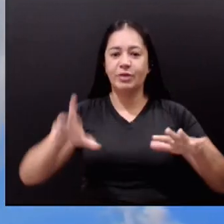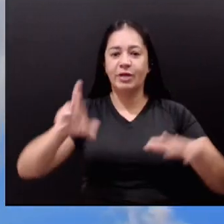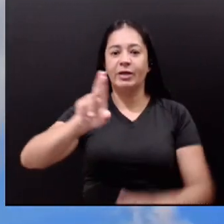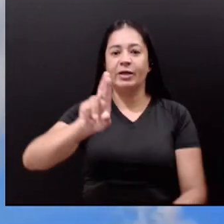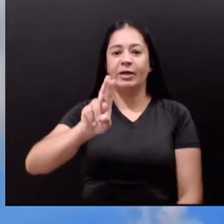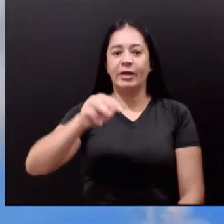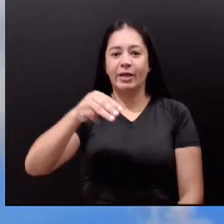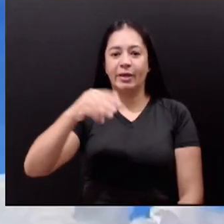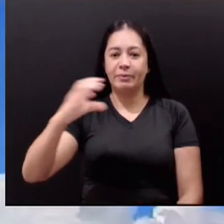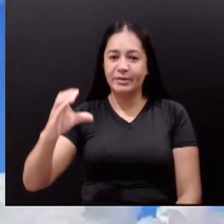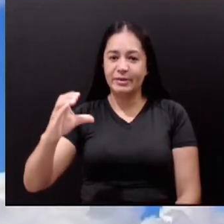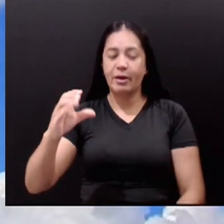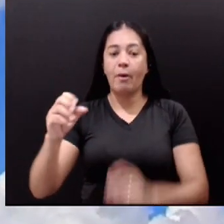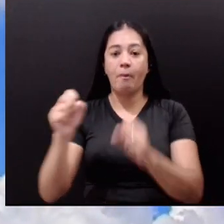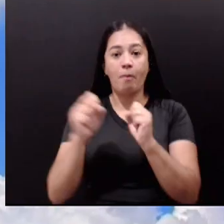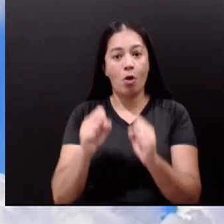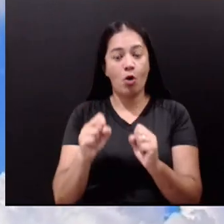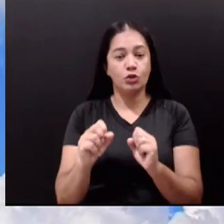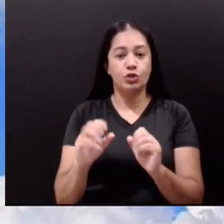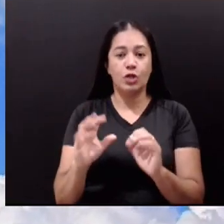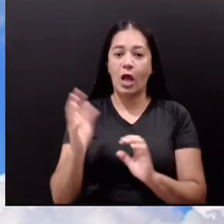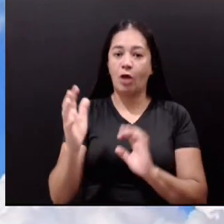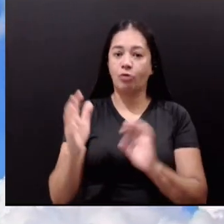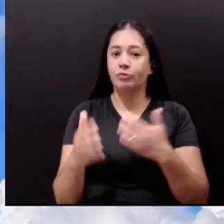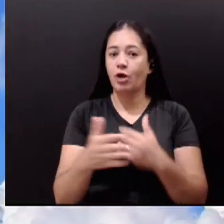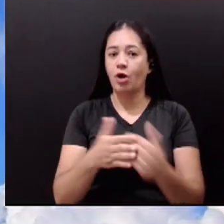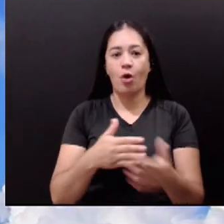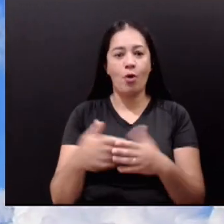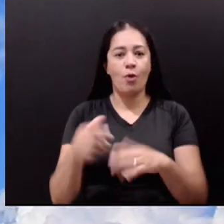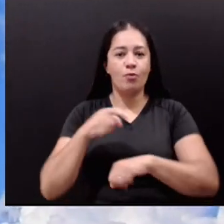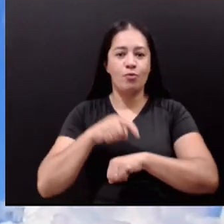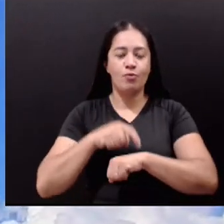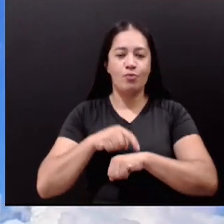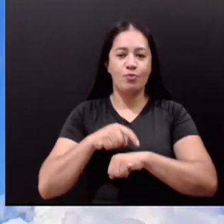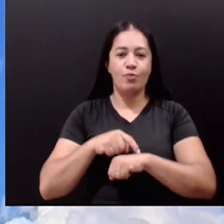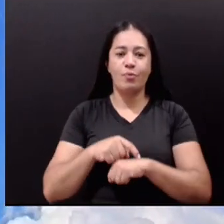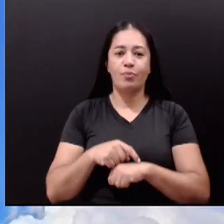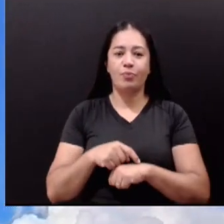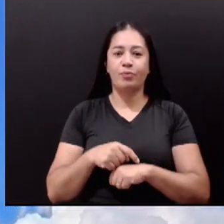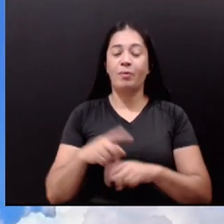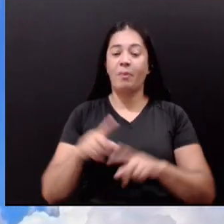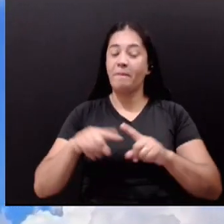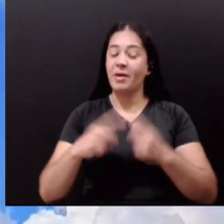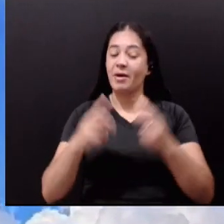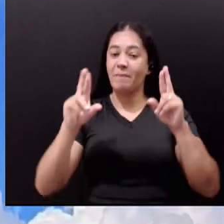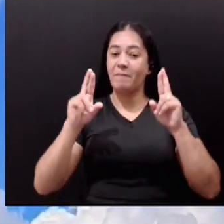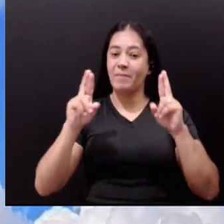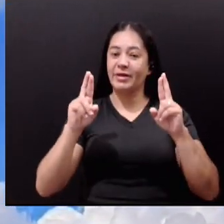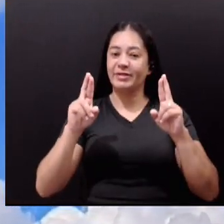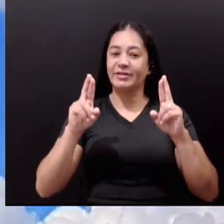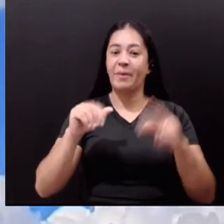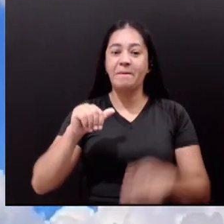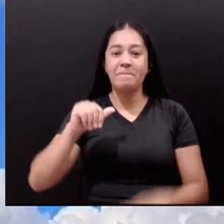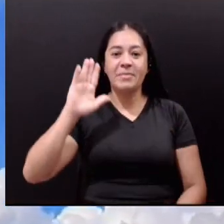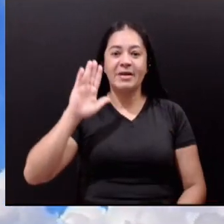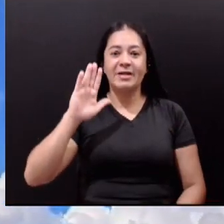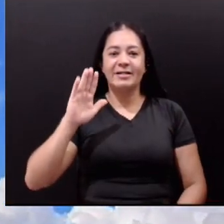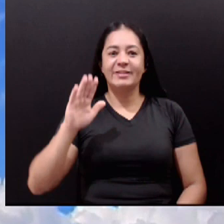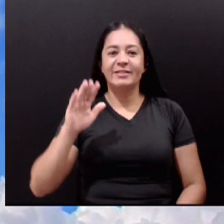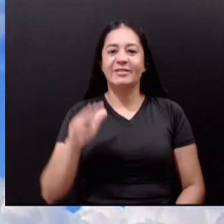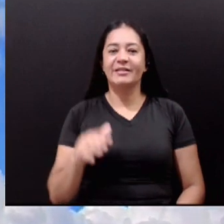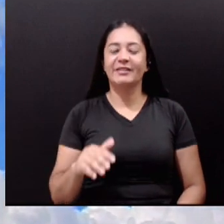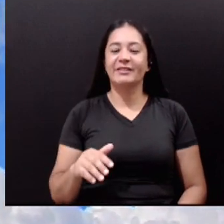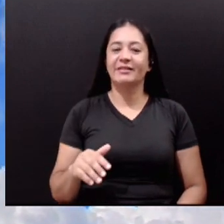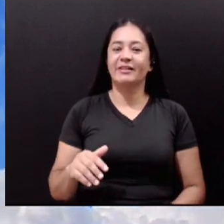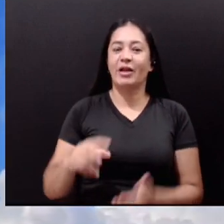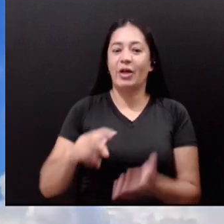podem ocorrer a qualquer momento, embora a expectativa seja maior a partir do final da manhã, né, ou começo